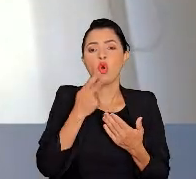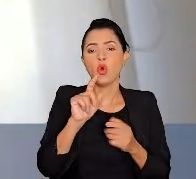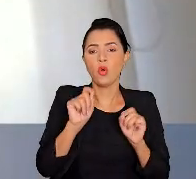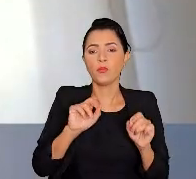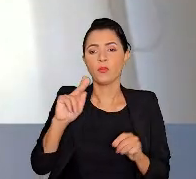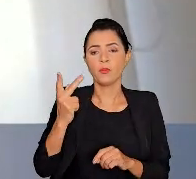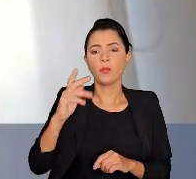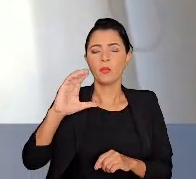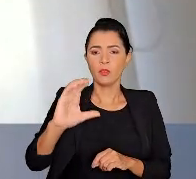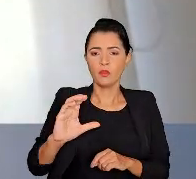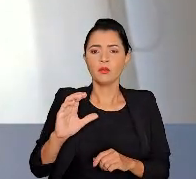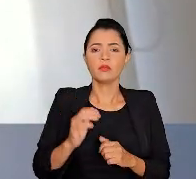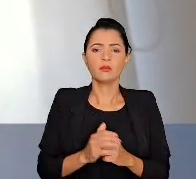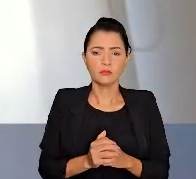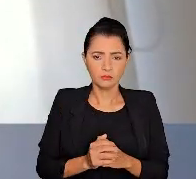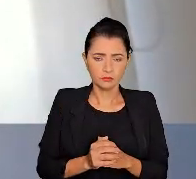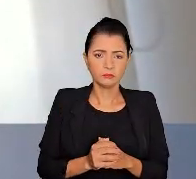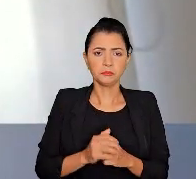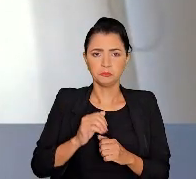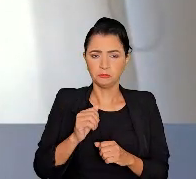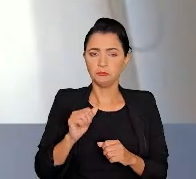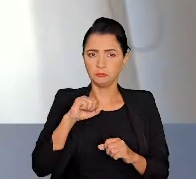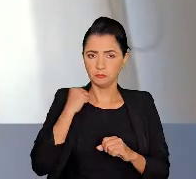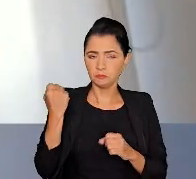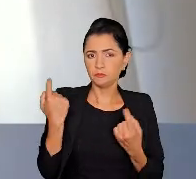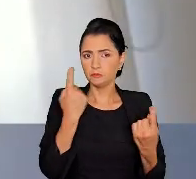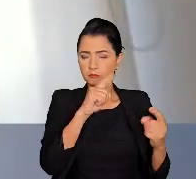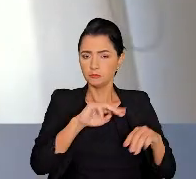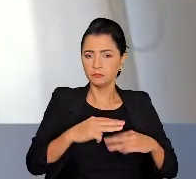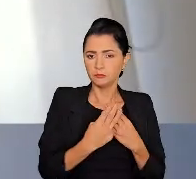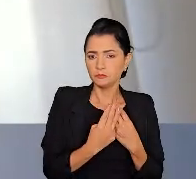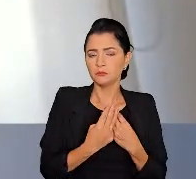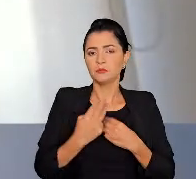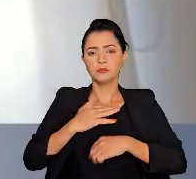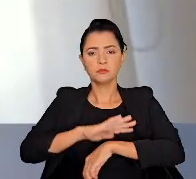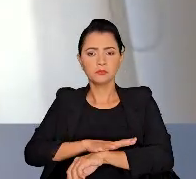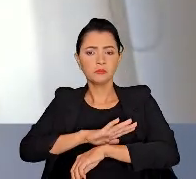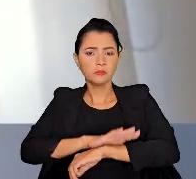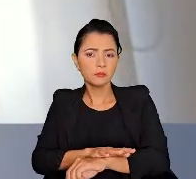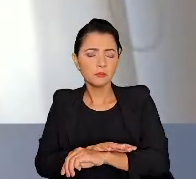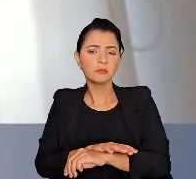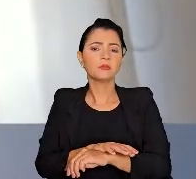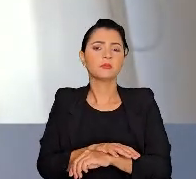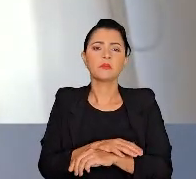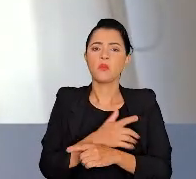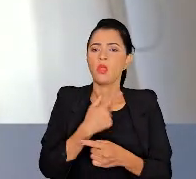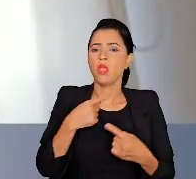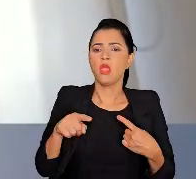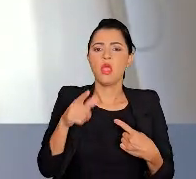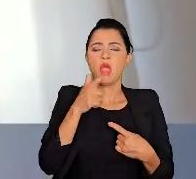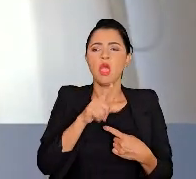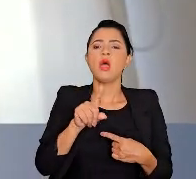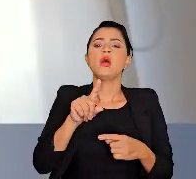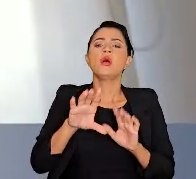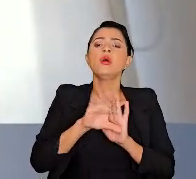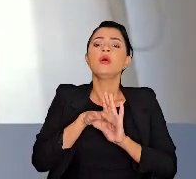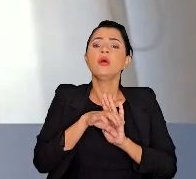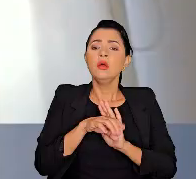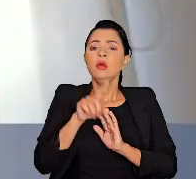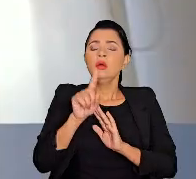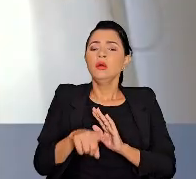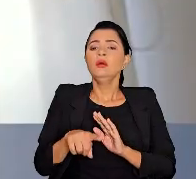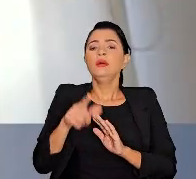publicação de livros, antissemitismo, racismo, crime imprescritível, conceituação,